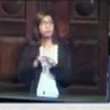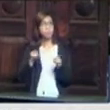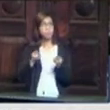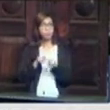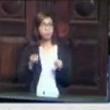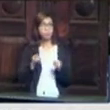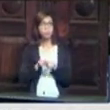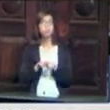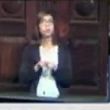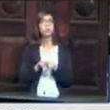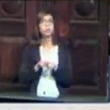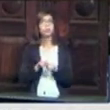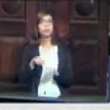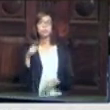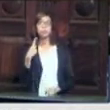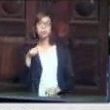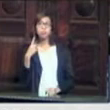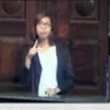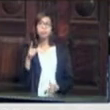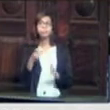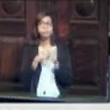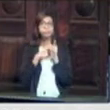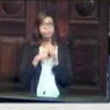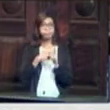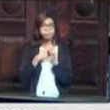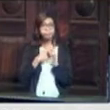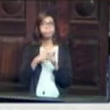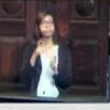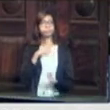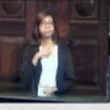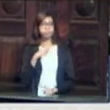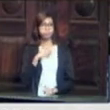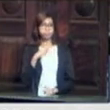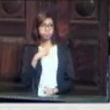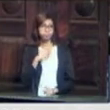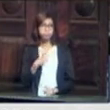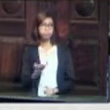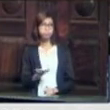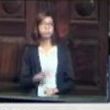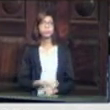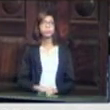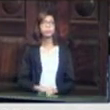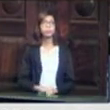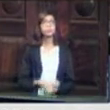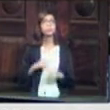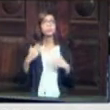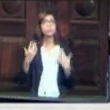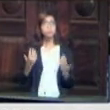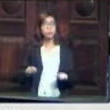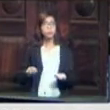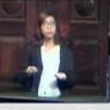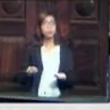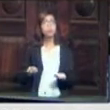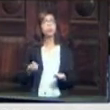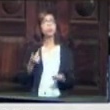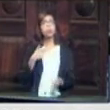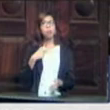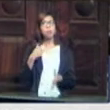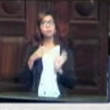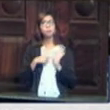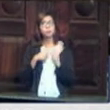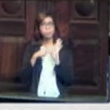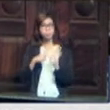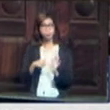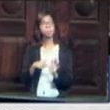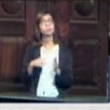entre aqueles maiores devedores inscritos na dívida ativa. Então, o que trazemos aqui